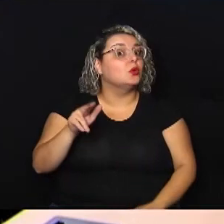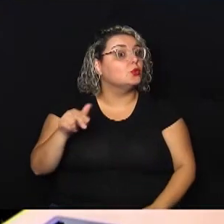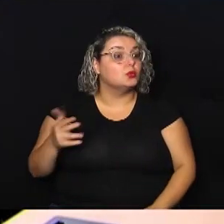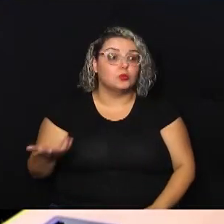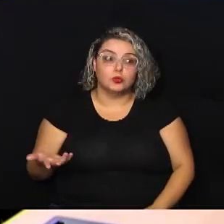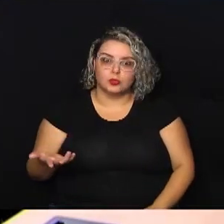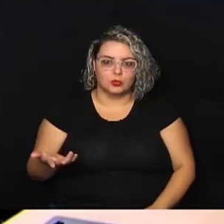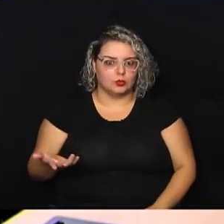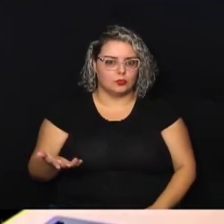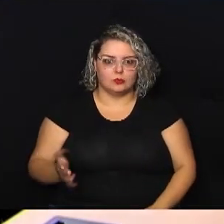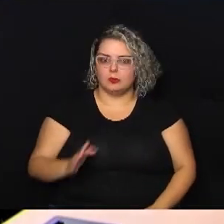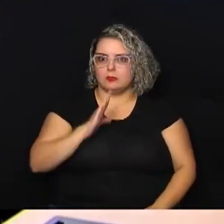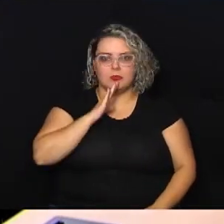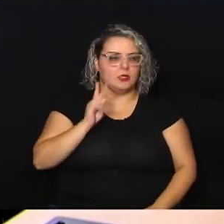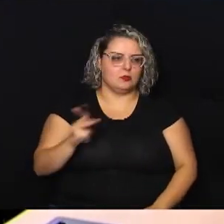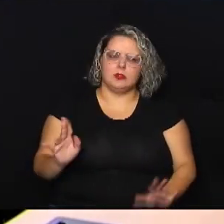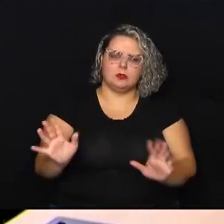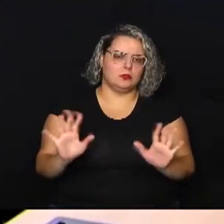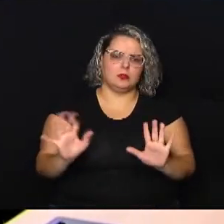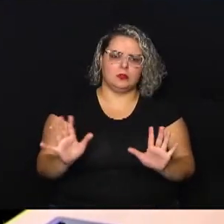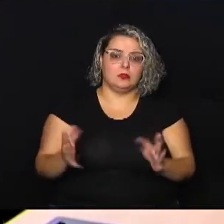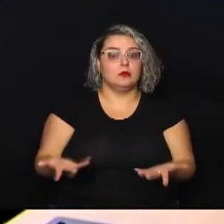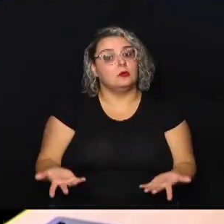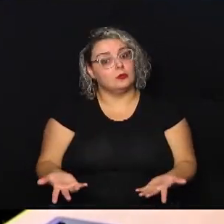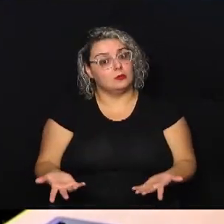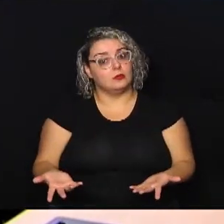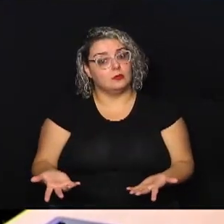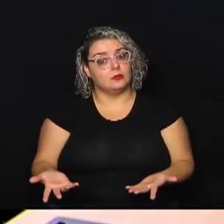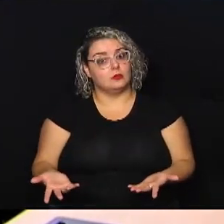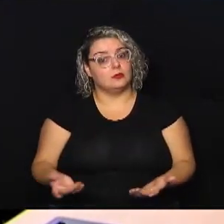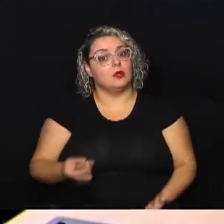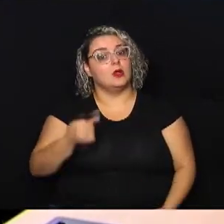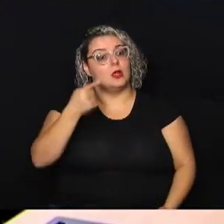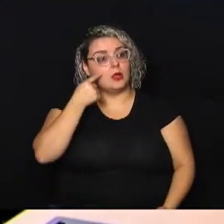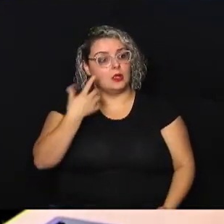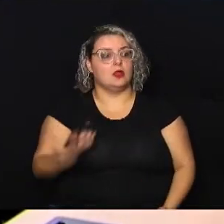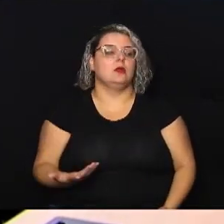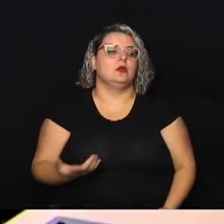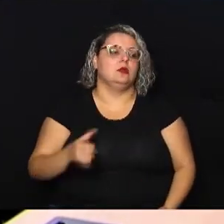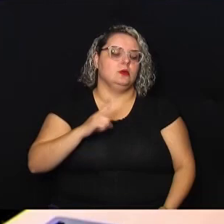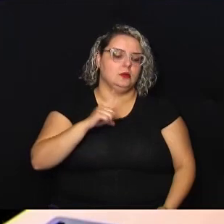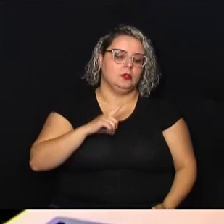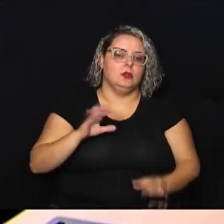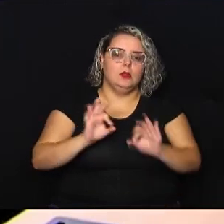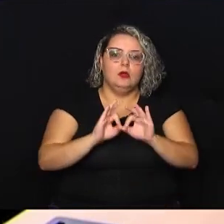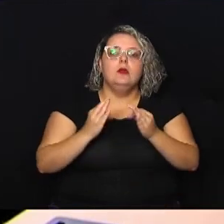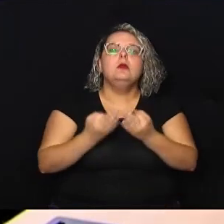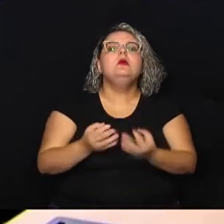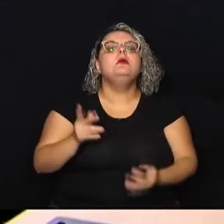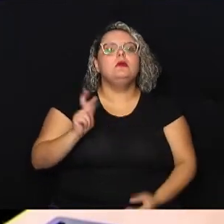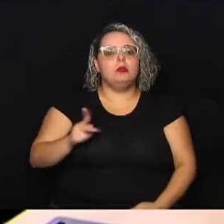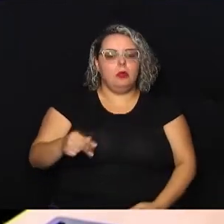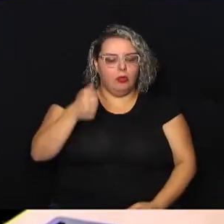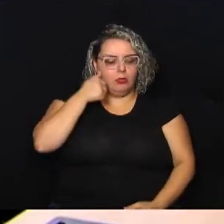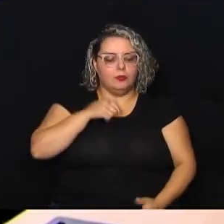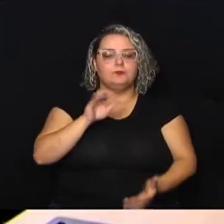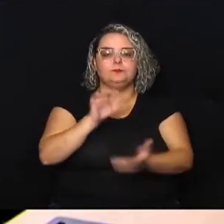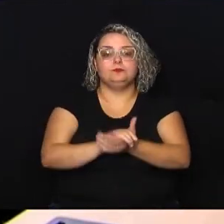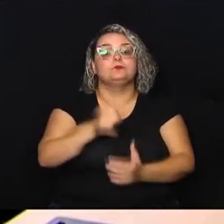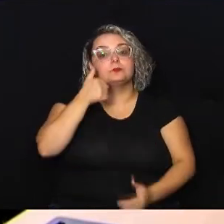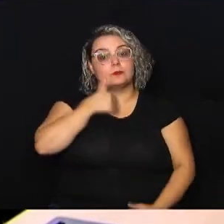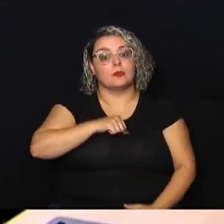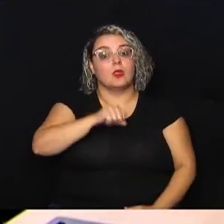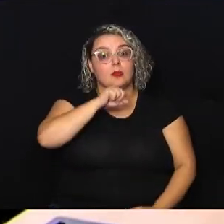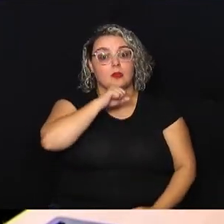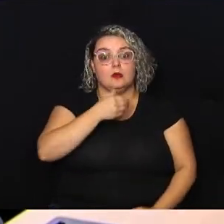vai calar o professor, muito pelo contrário, até porque eu venho aí de uma família de professores, minha esposa, minha mãe,